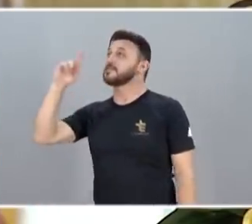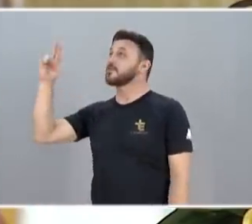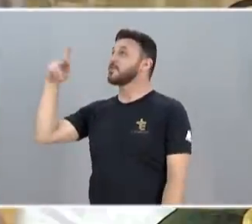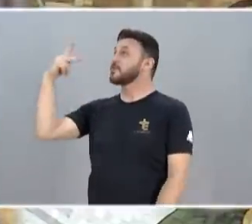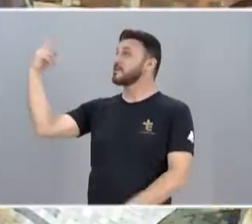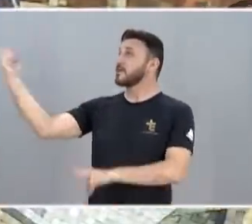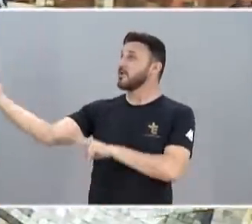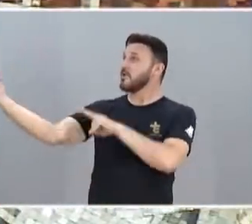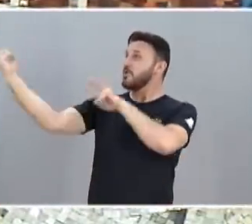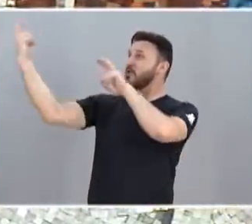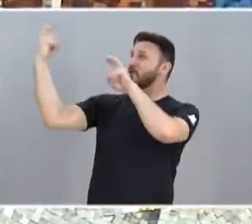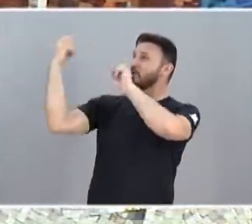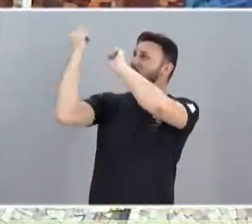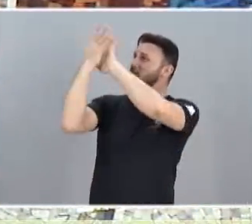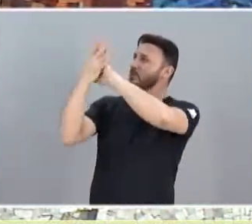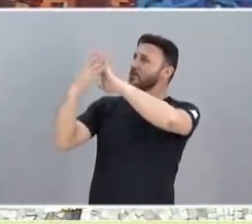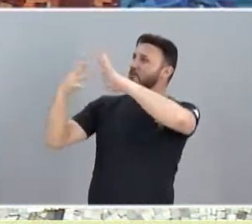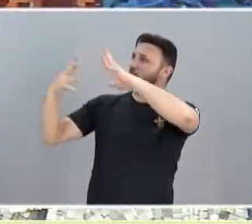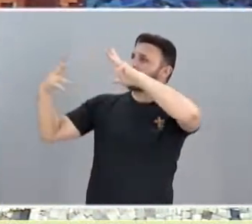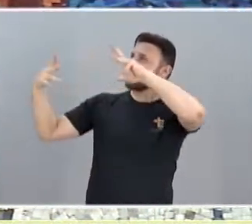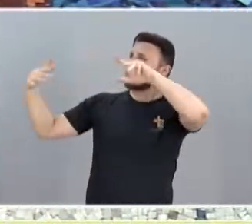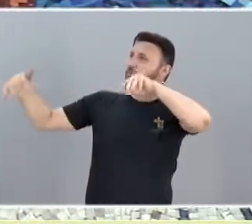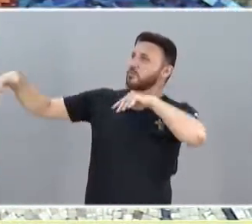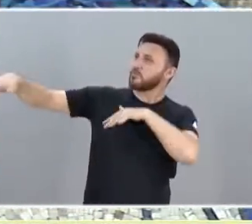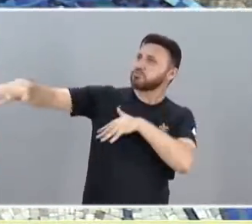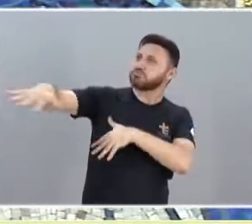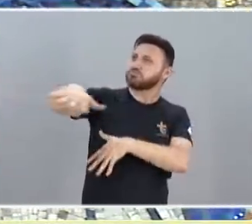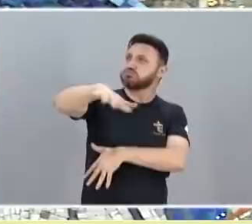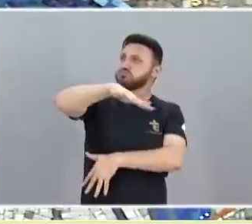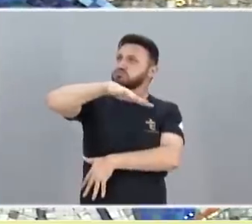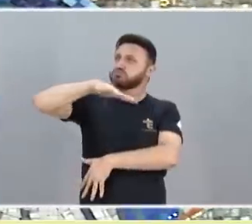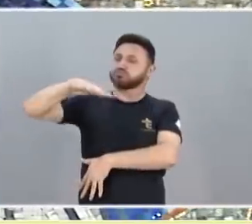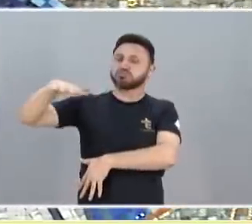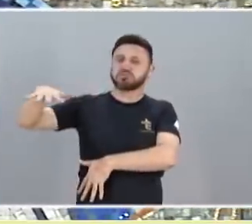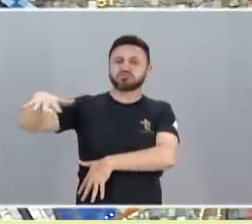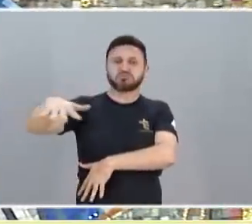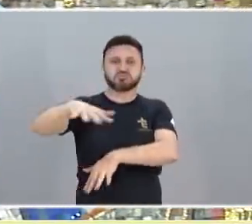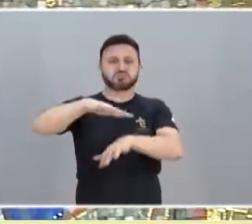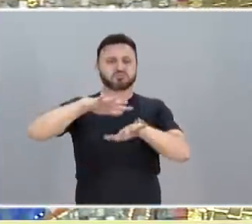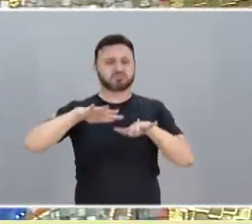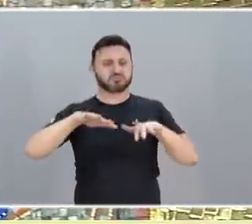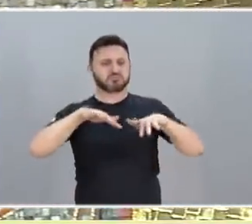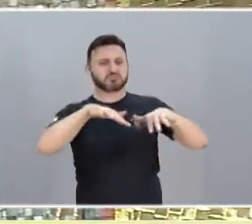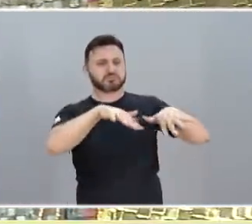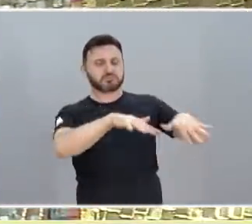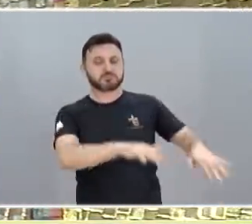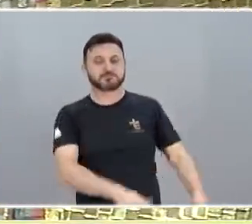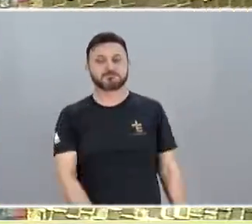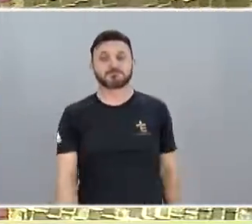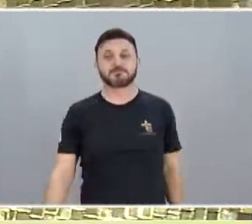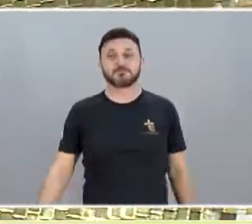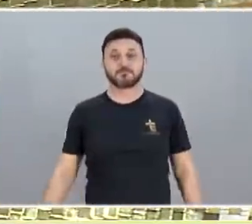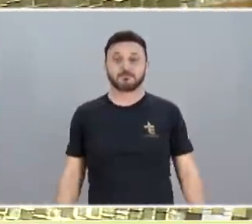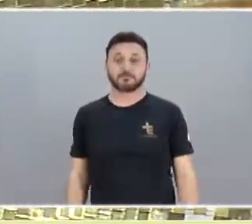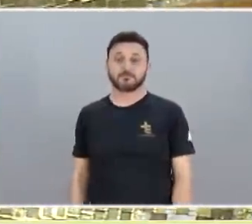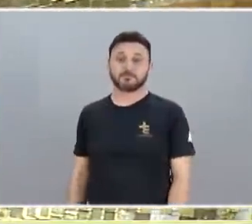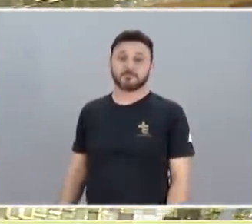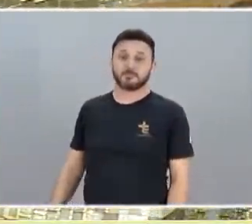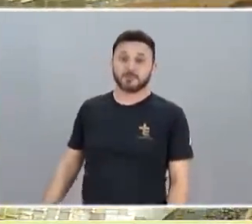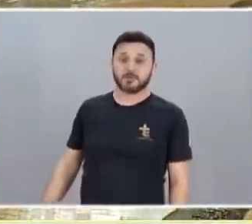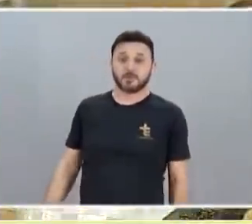Sobre nós fazei brilhar o esplendor de vossa face.